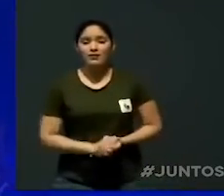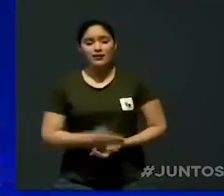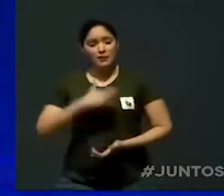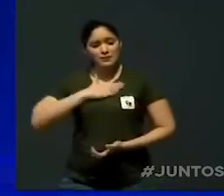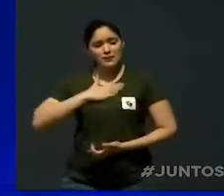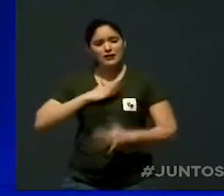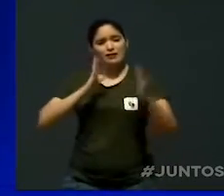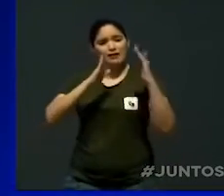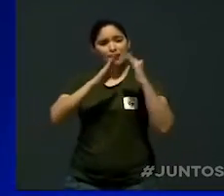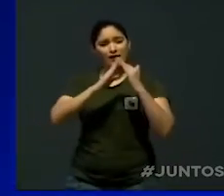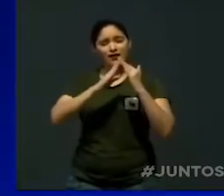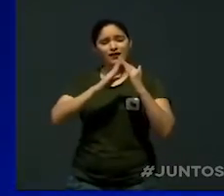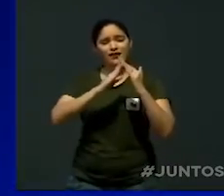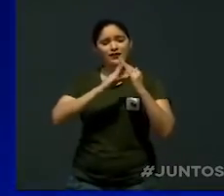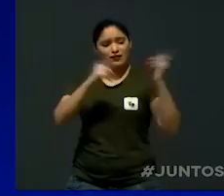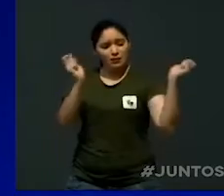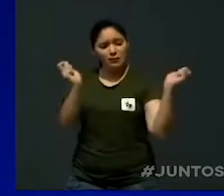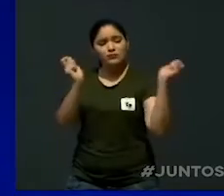casa vai poder